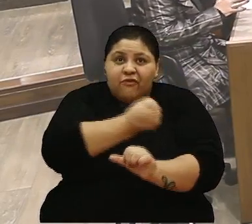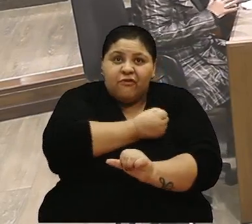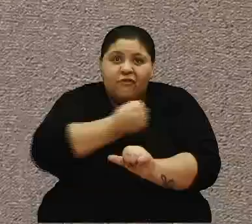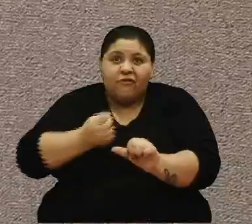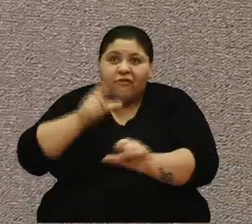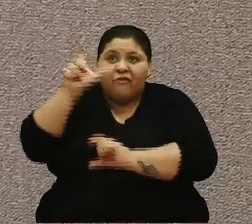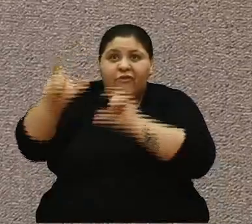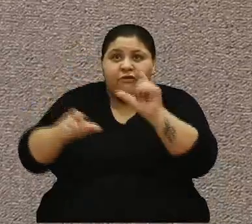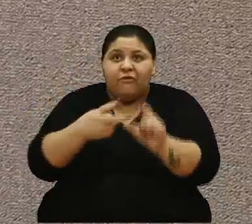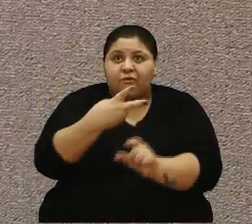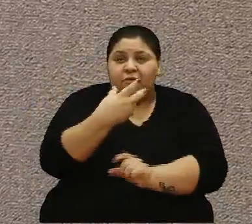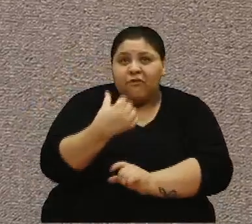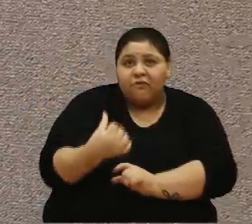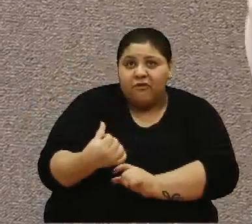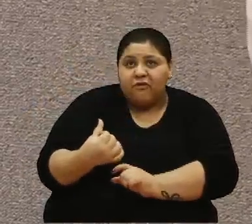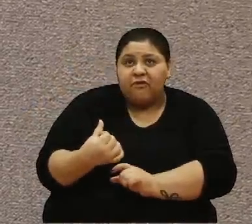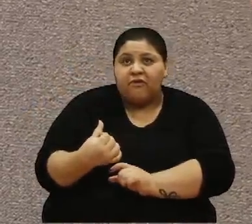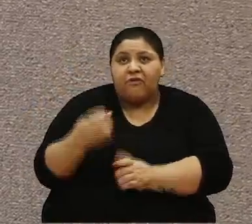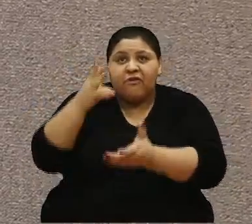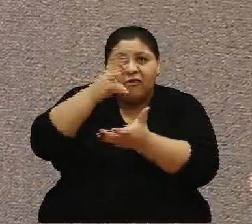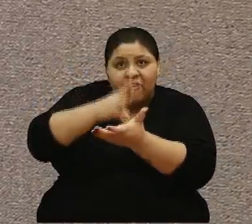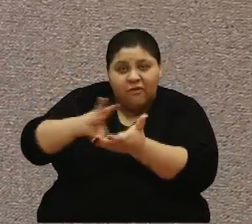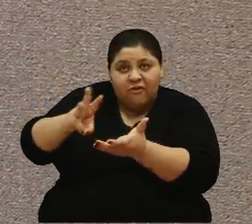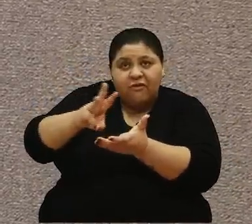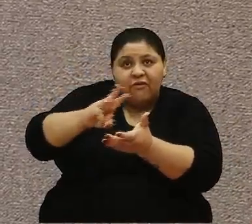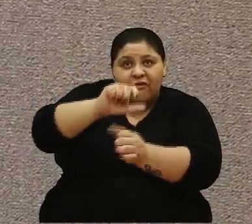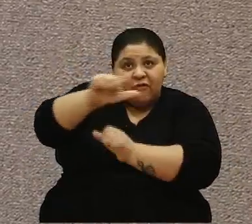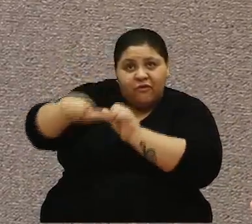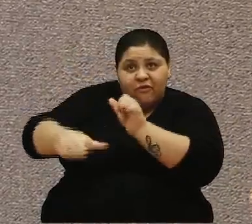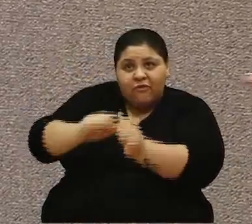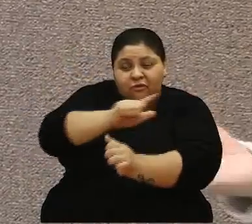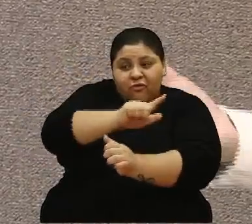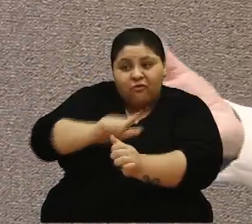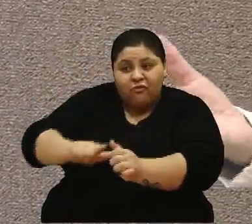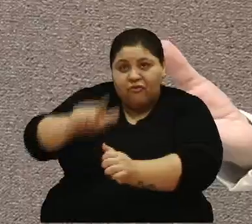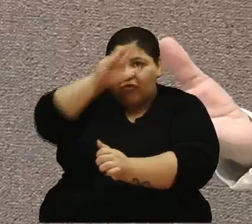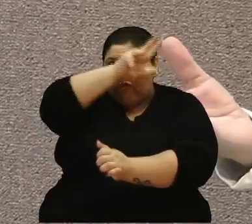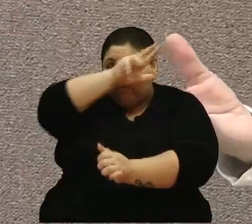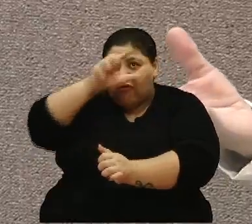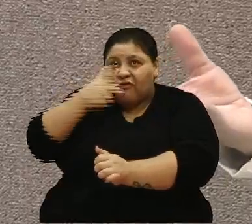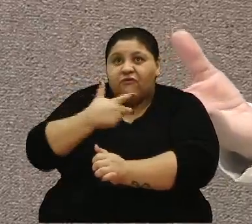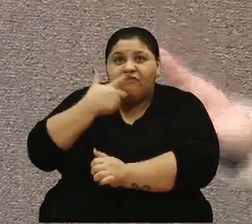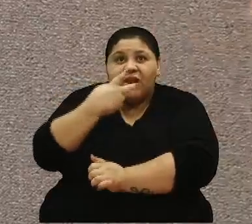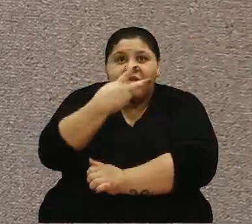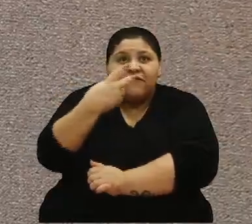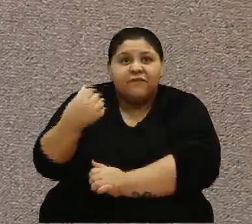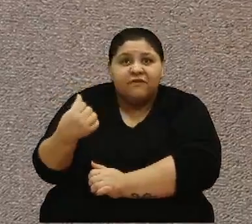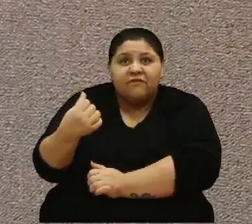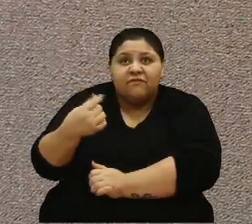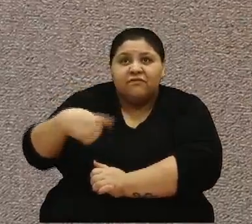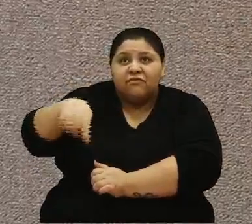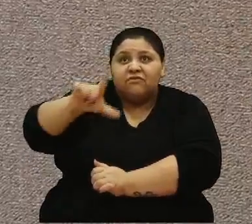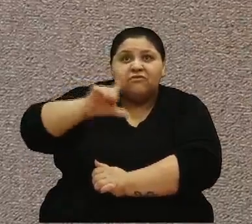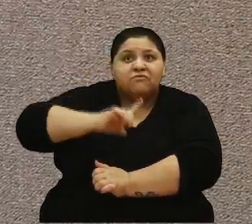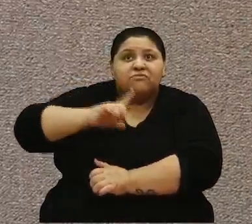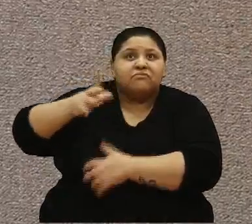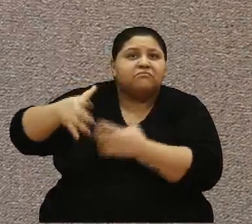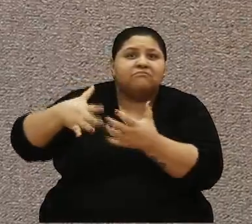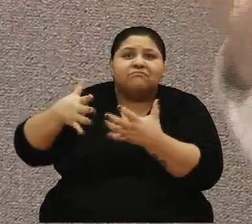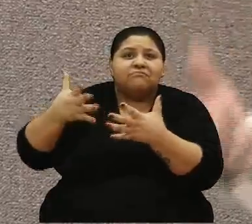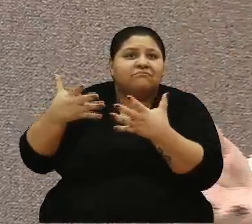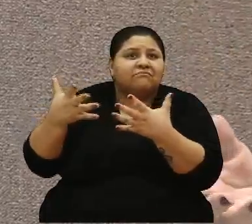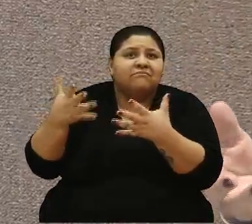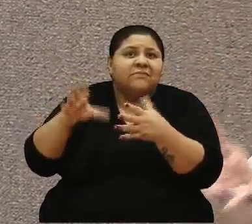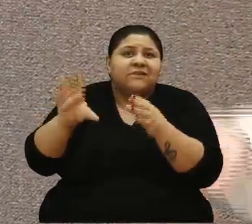membros passar para 26. A mensagem retificativa que veio do governo municipal fala em 26. Então, a gente não tem que...